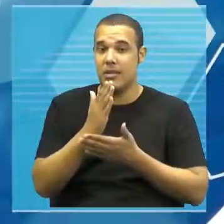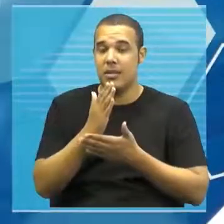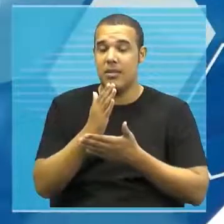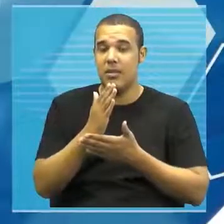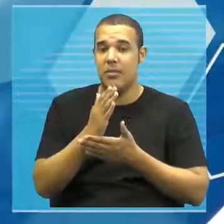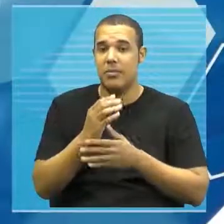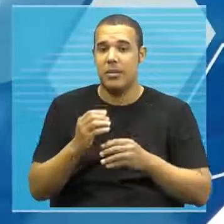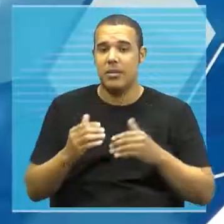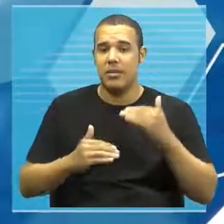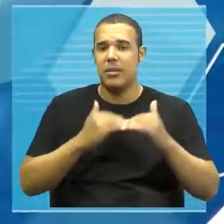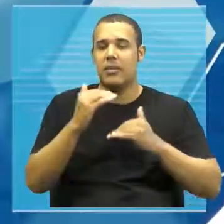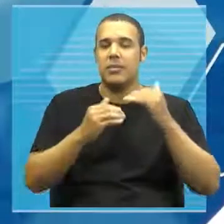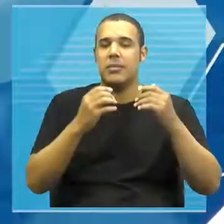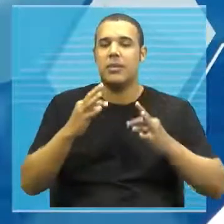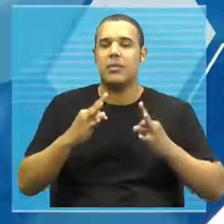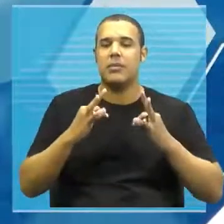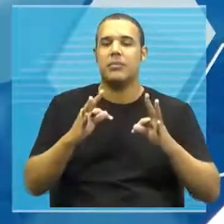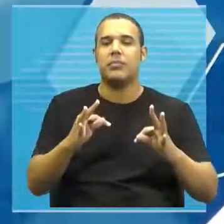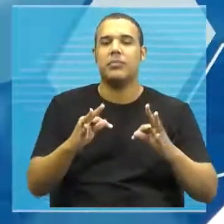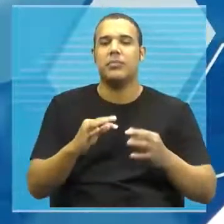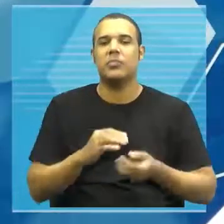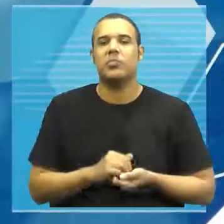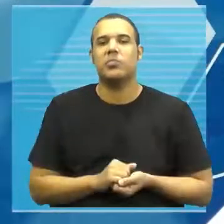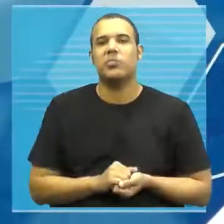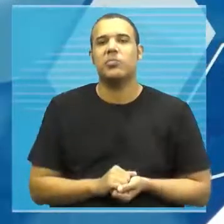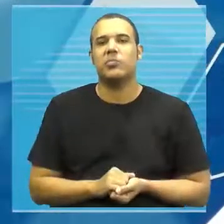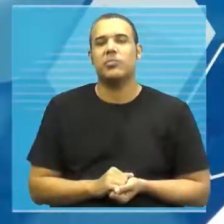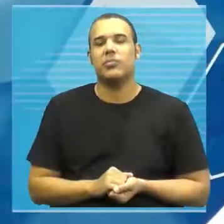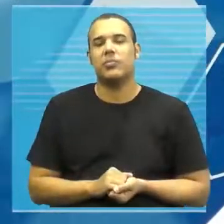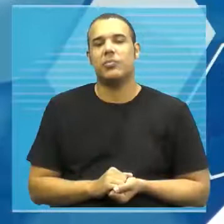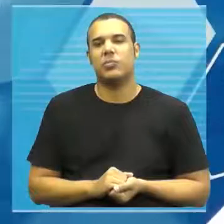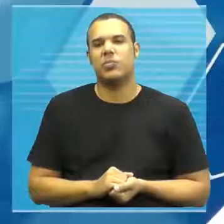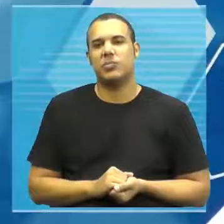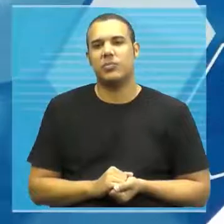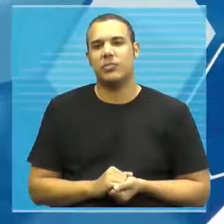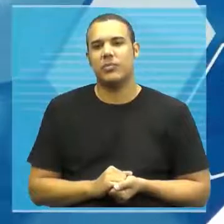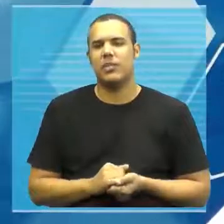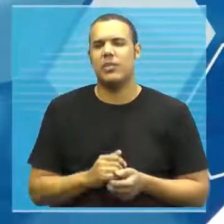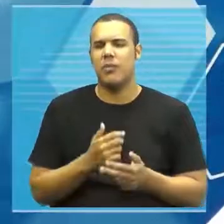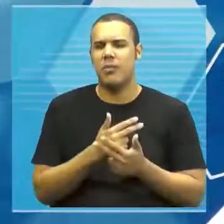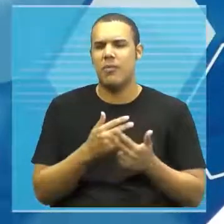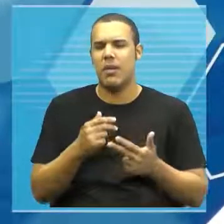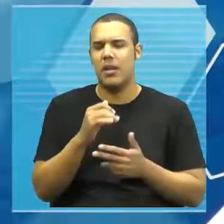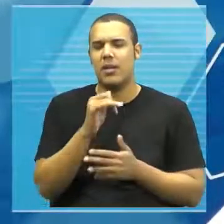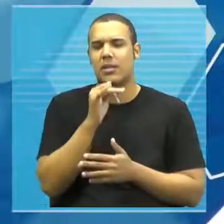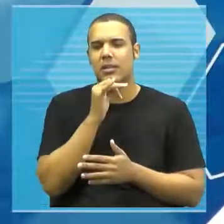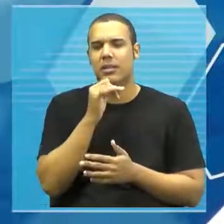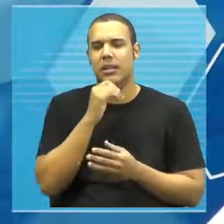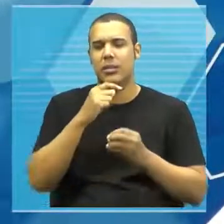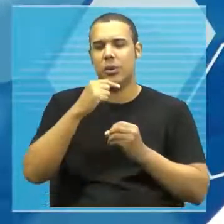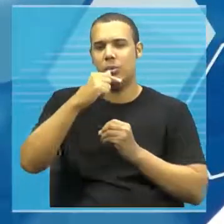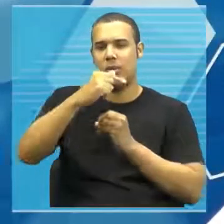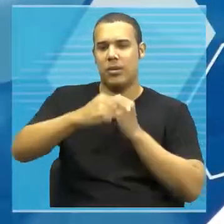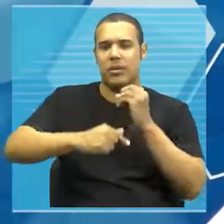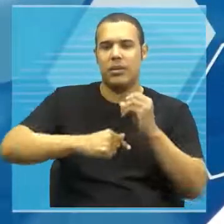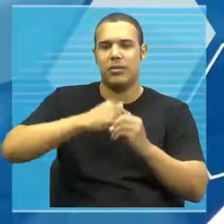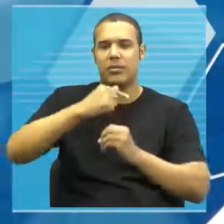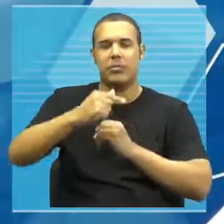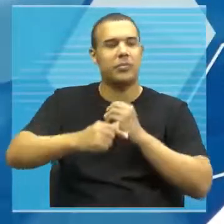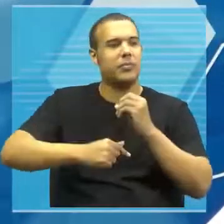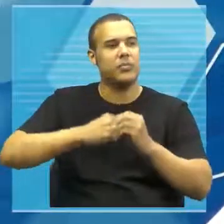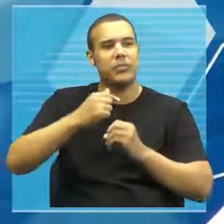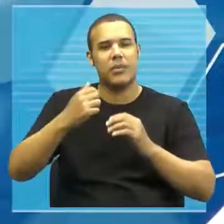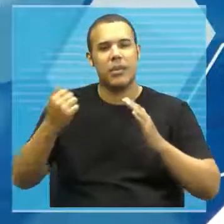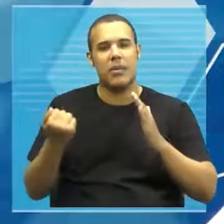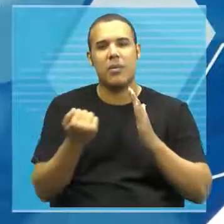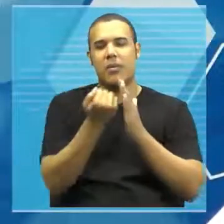tecnológicos estão estudando aqui exemplos ou vários exemplos de como a globalização ela